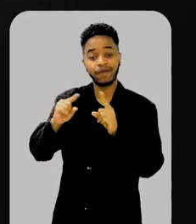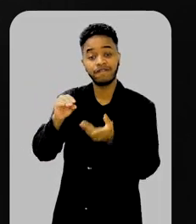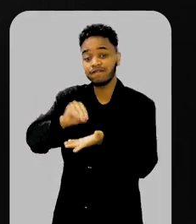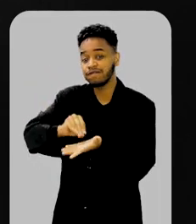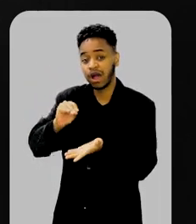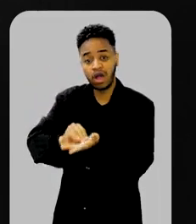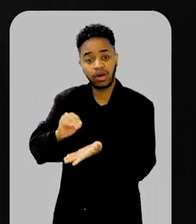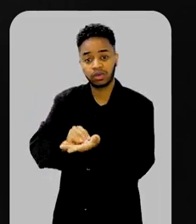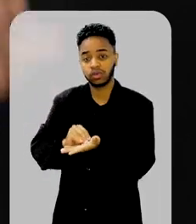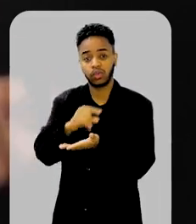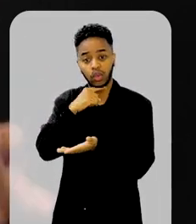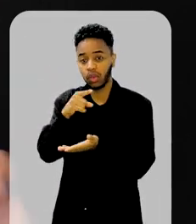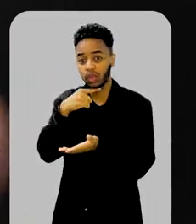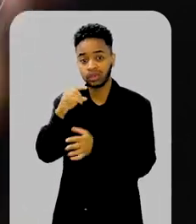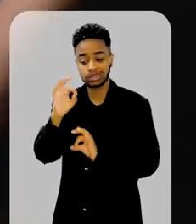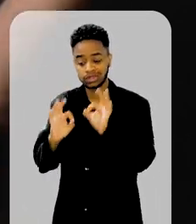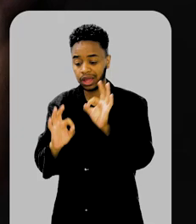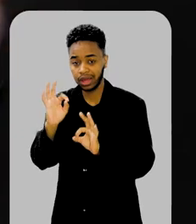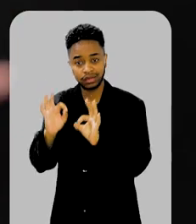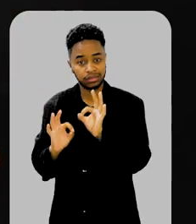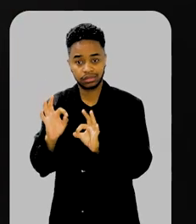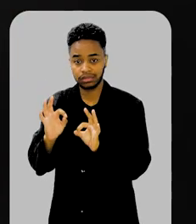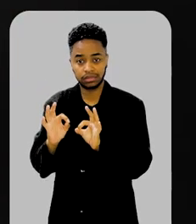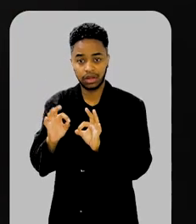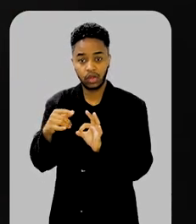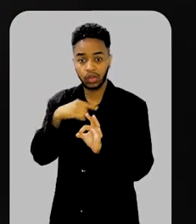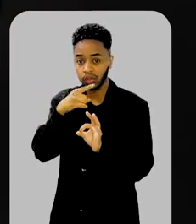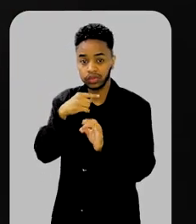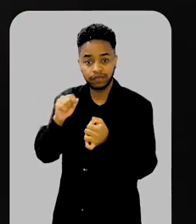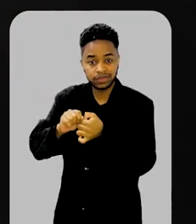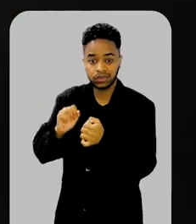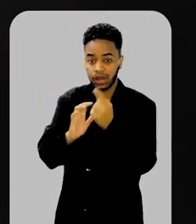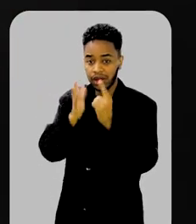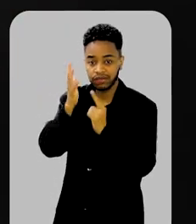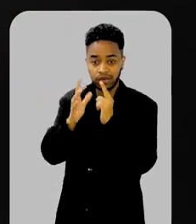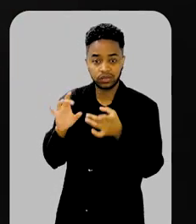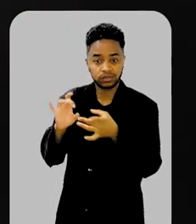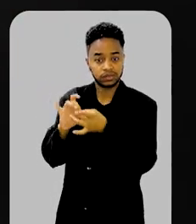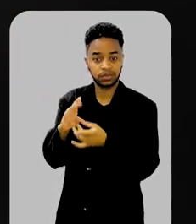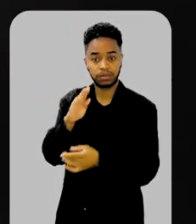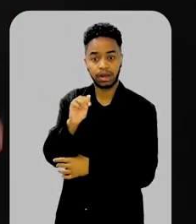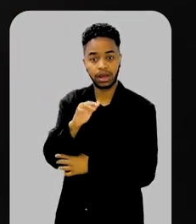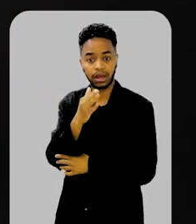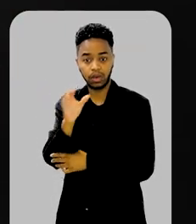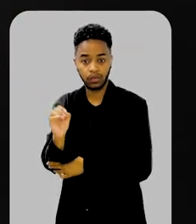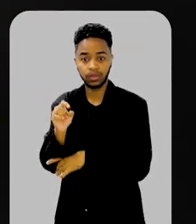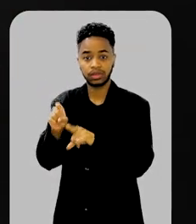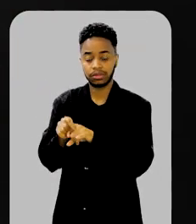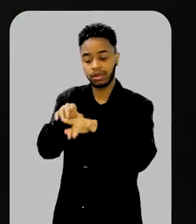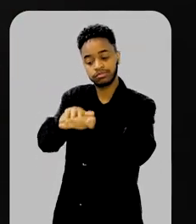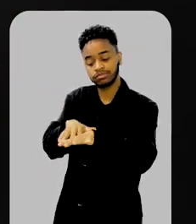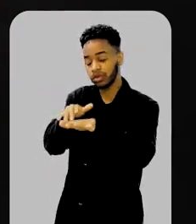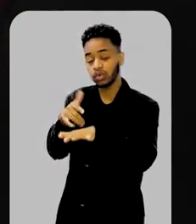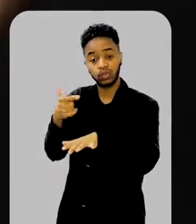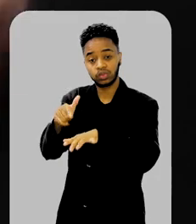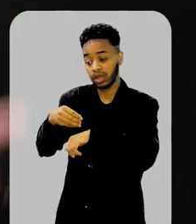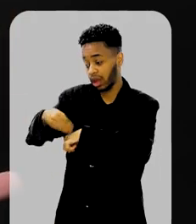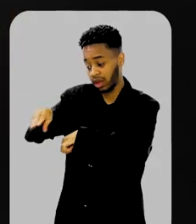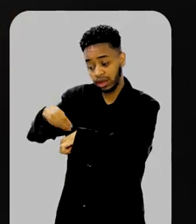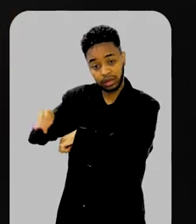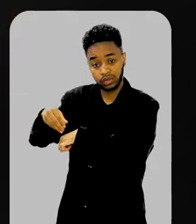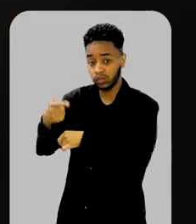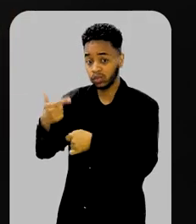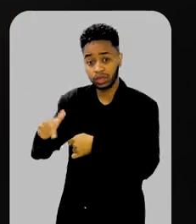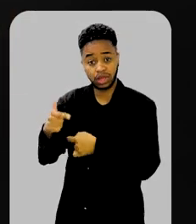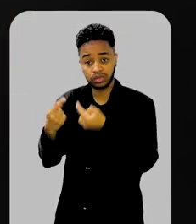vai suprir as tuas necessidades de linhas de composição de um carnaval de Barracão e de Avenida então isso não é passado